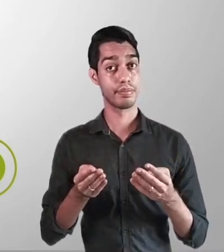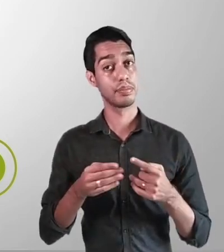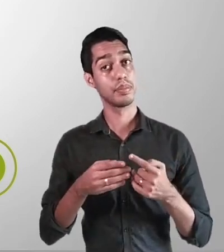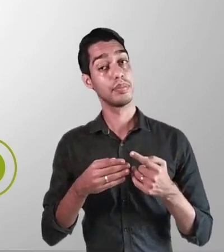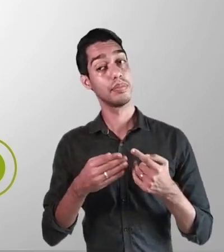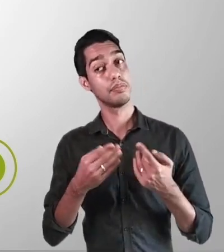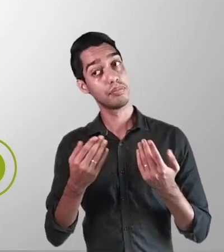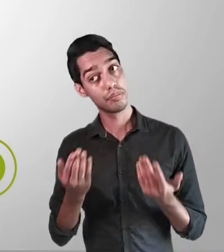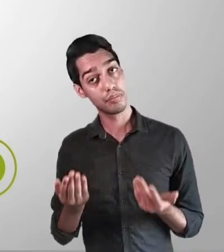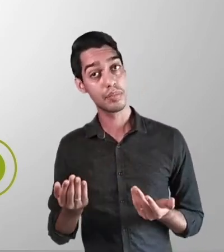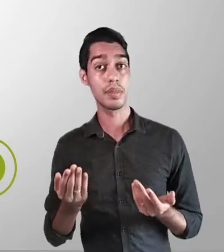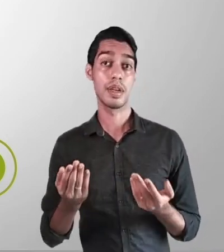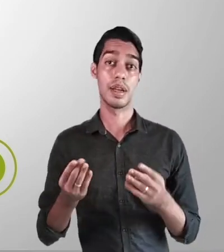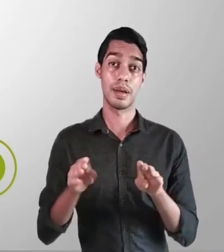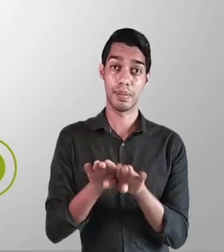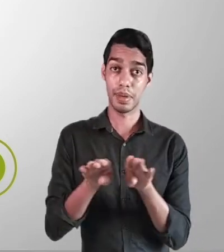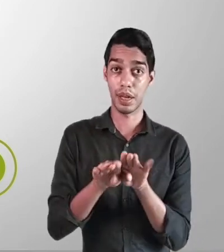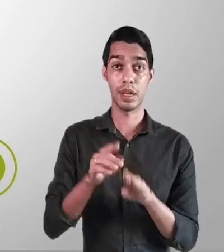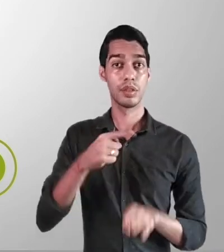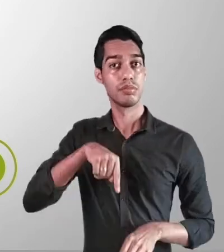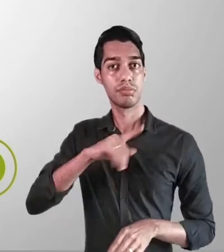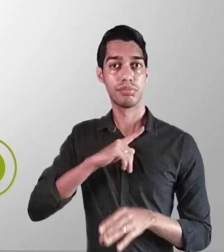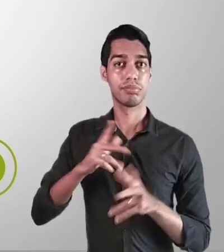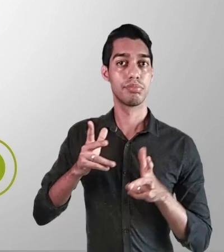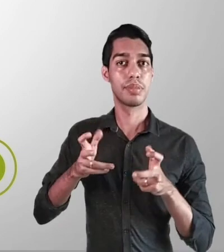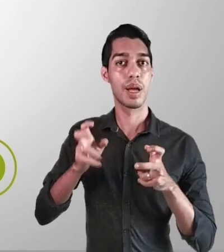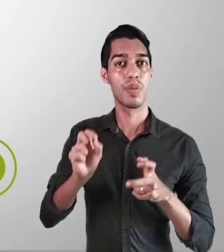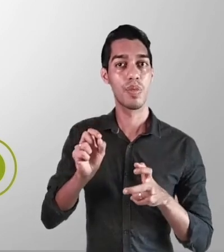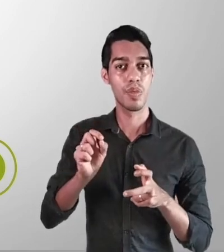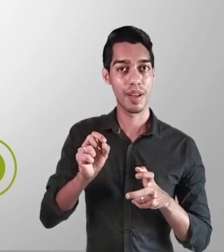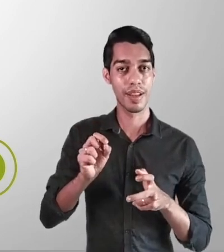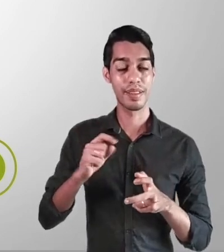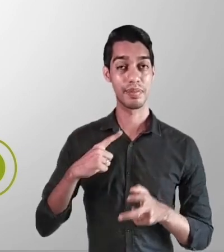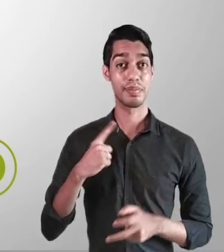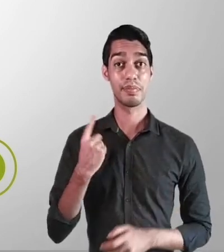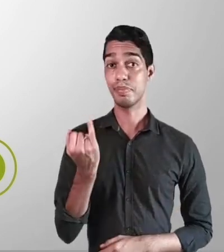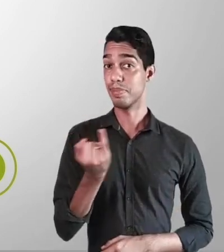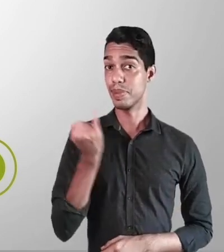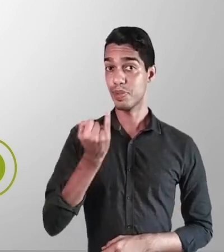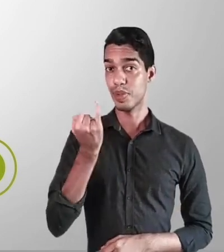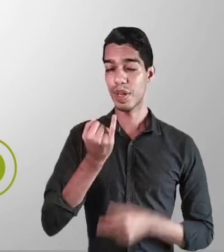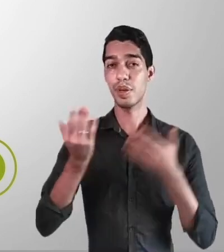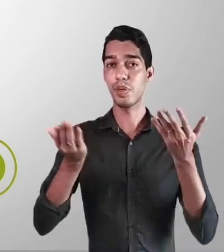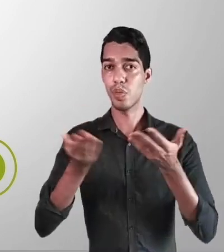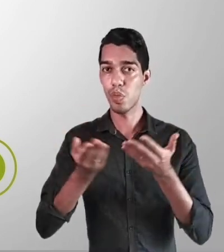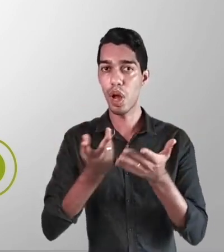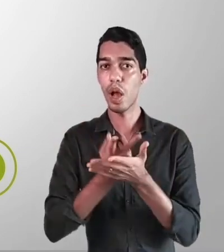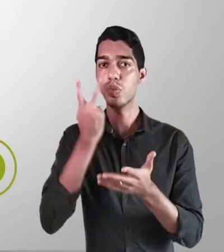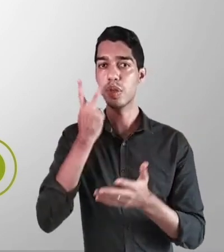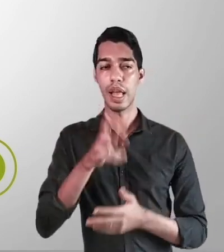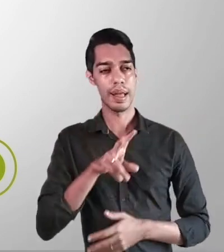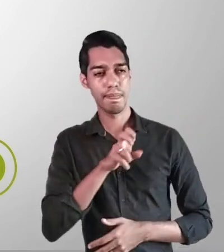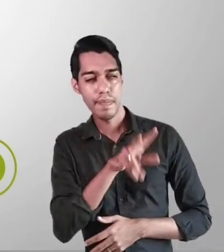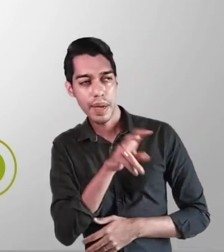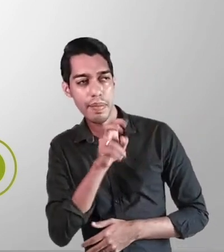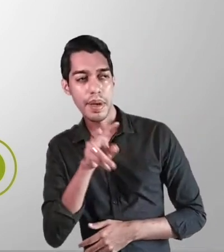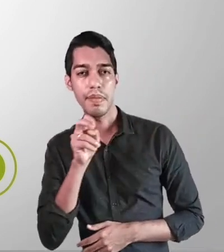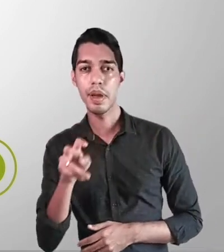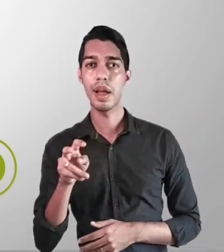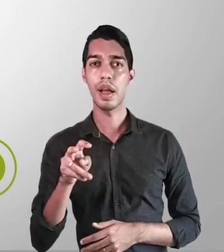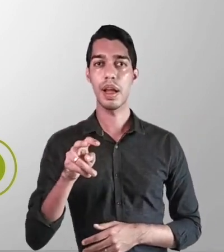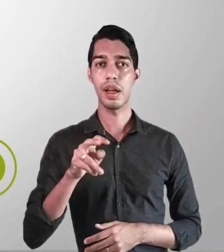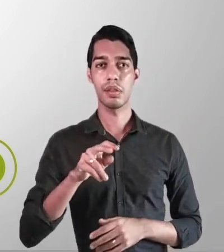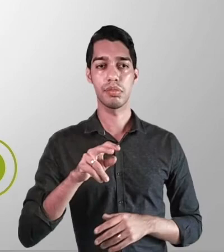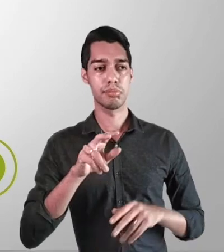tempo, eu vejo um tripé muito importante que está acontecendo hoje em termos de mudanças do sistema financeiro,